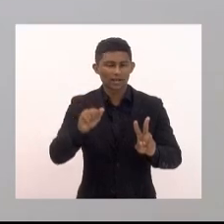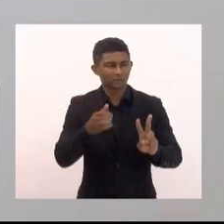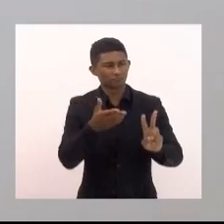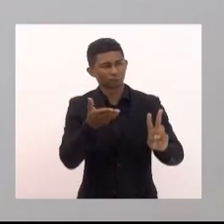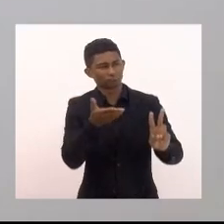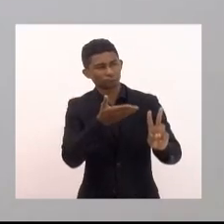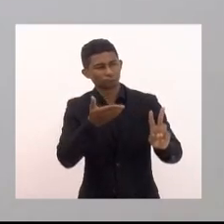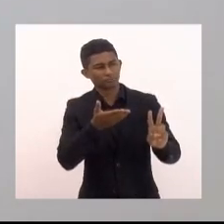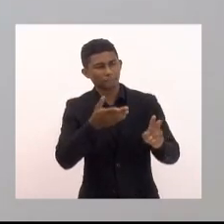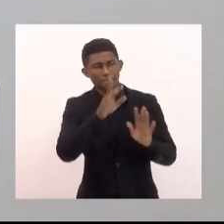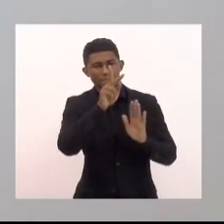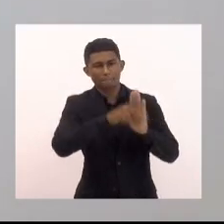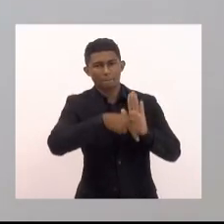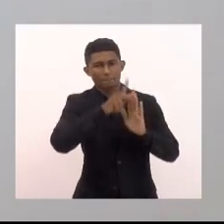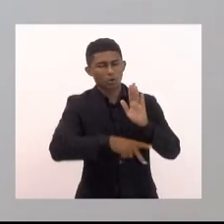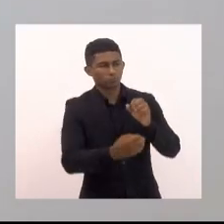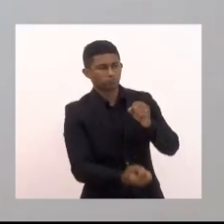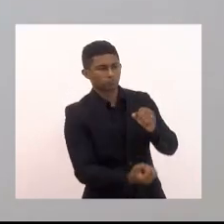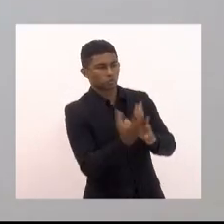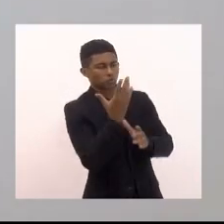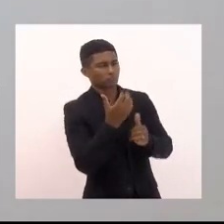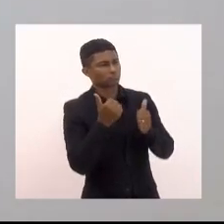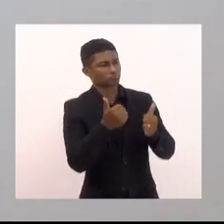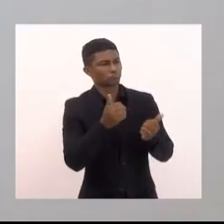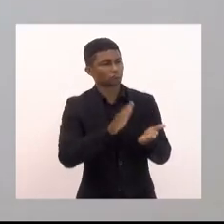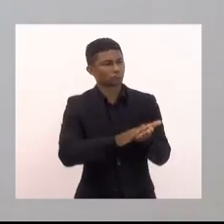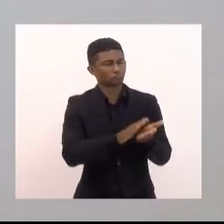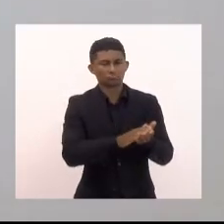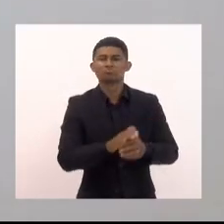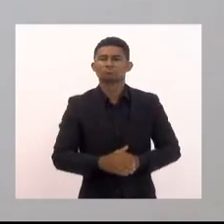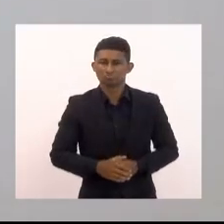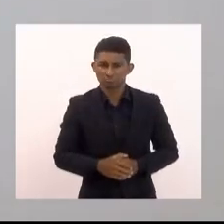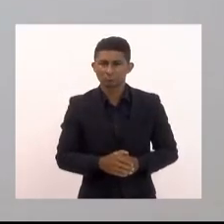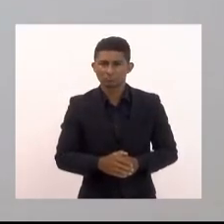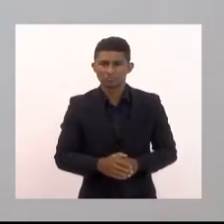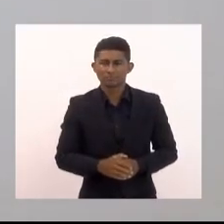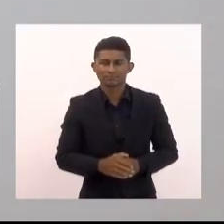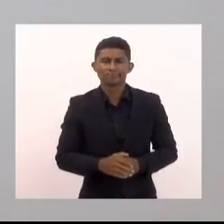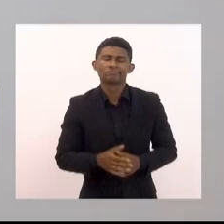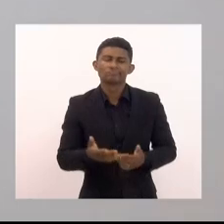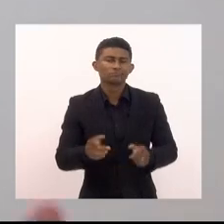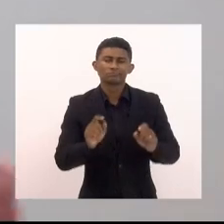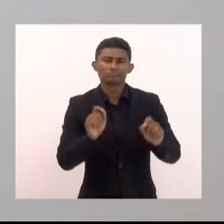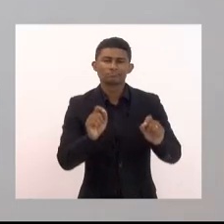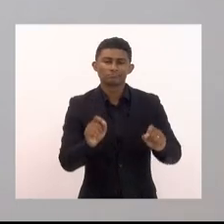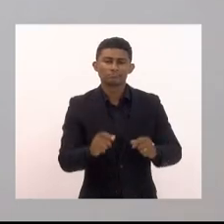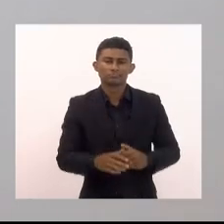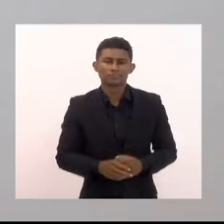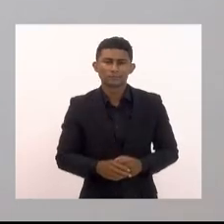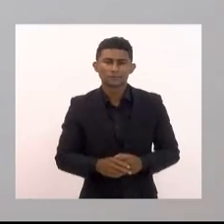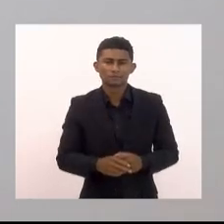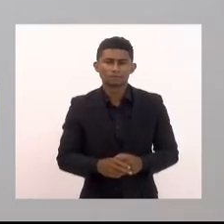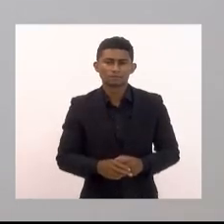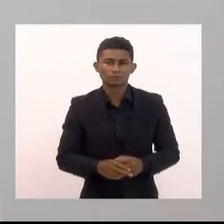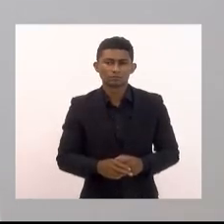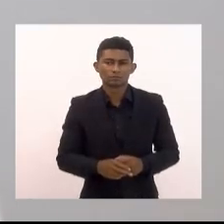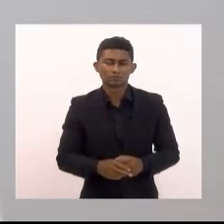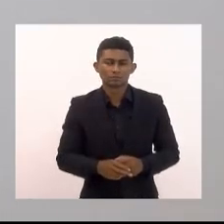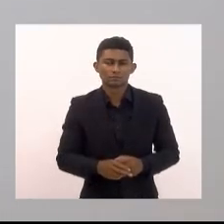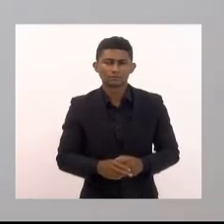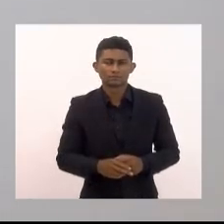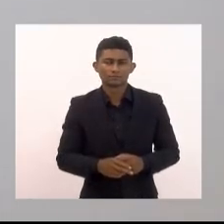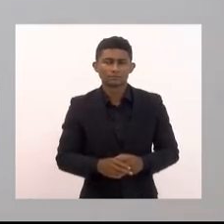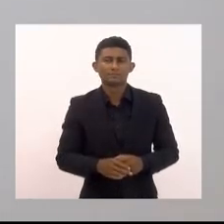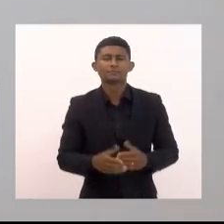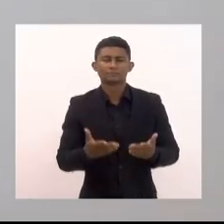projeto. Quer dizer, o mercado... E o que acontece é o seguinte, é que o que está se querendo